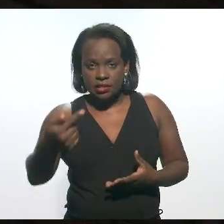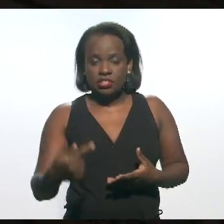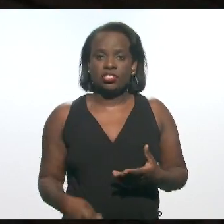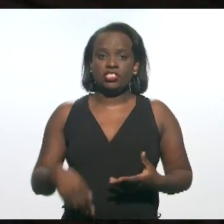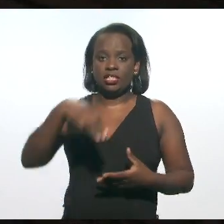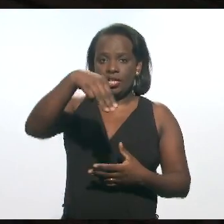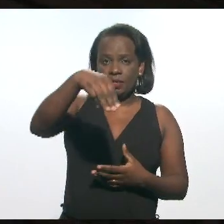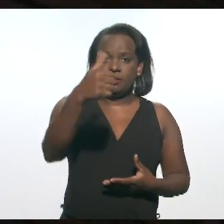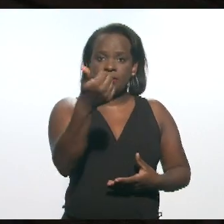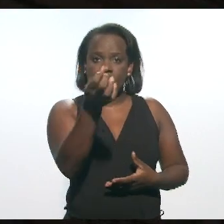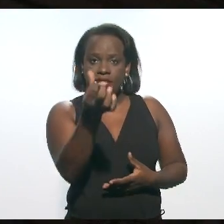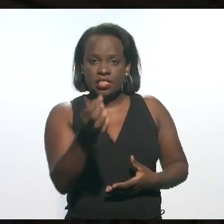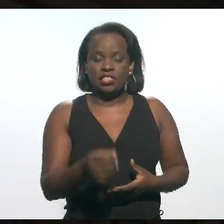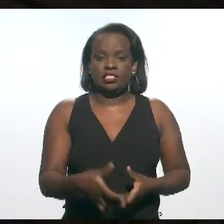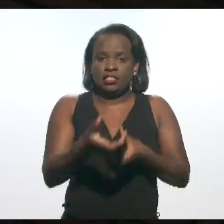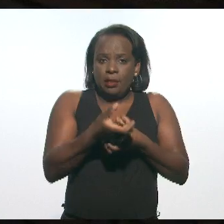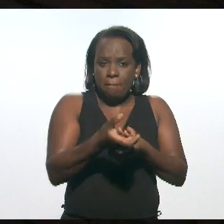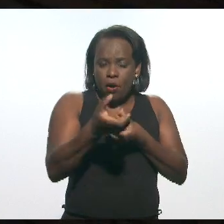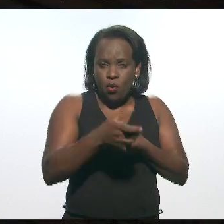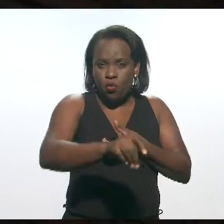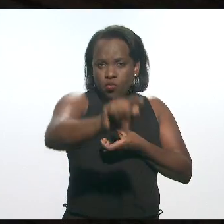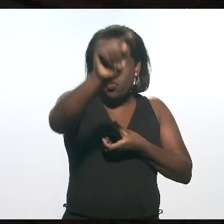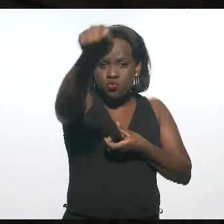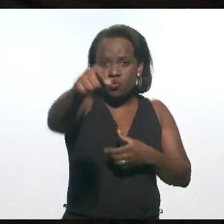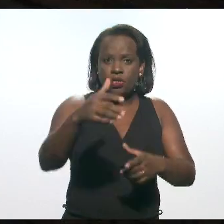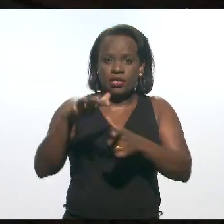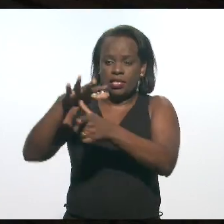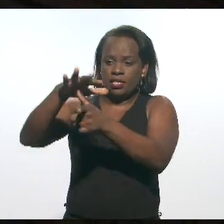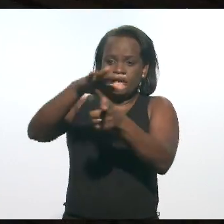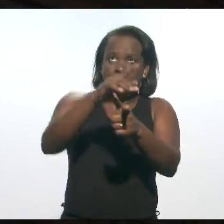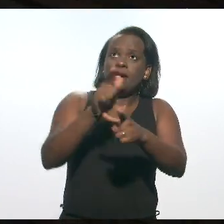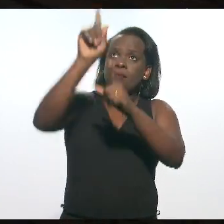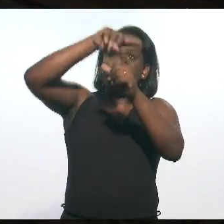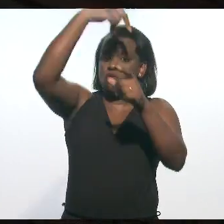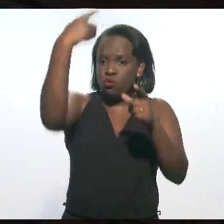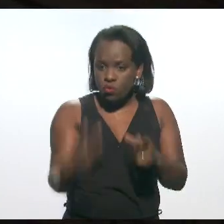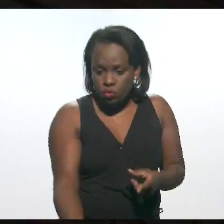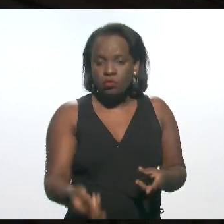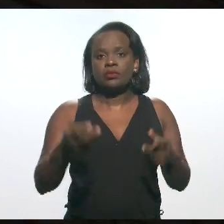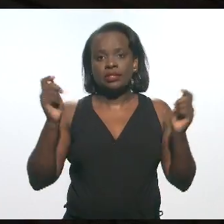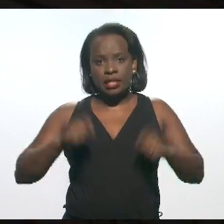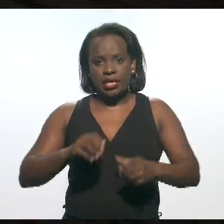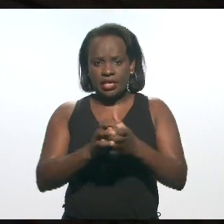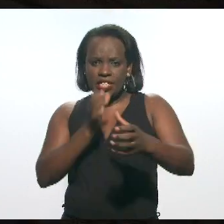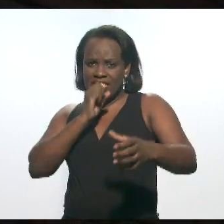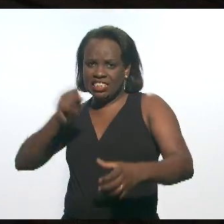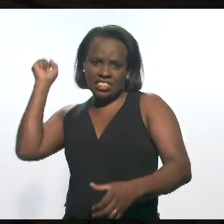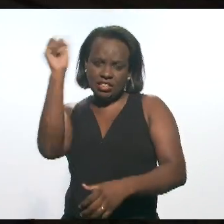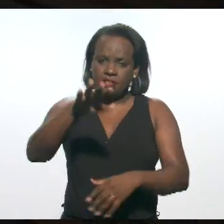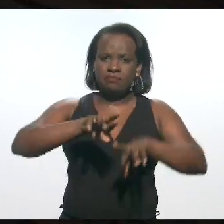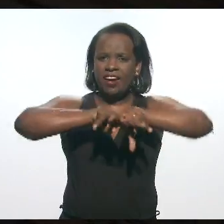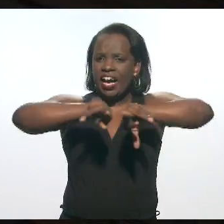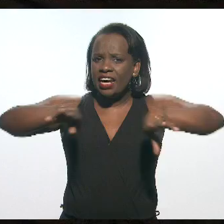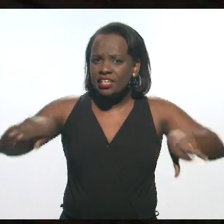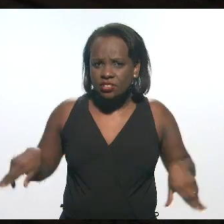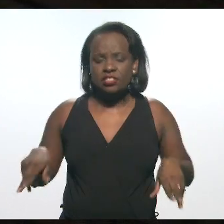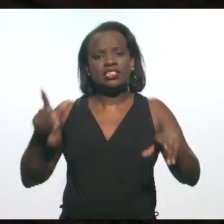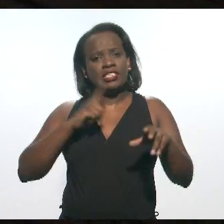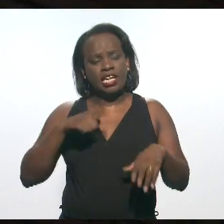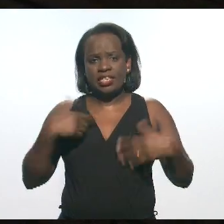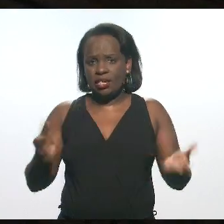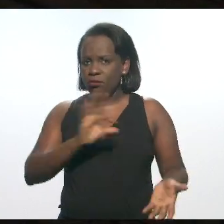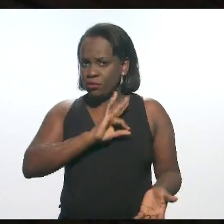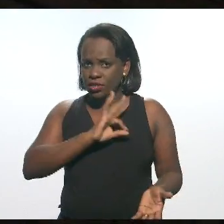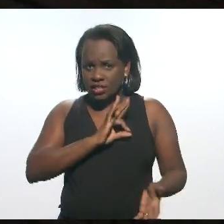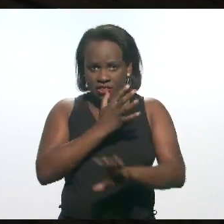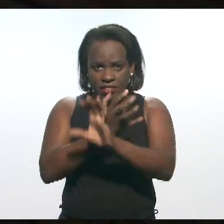m16 lança rojão para derrubar aeronave granada de todo tipo então não